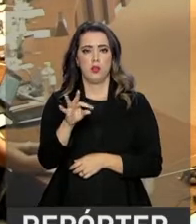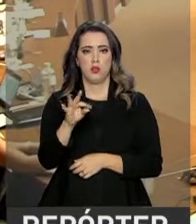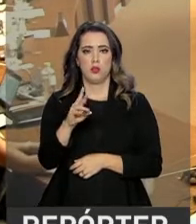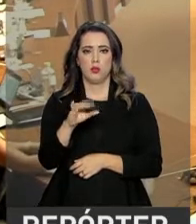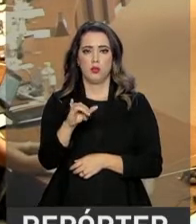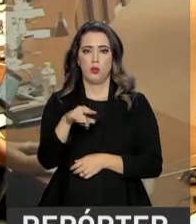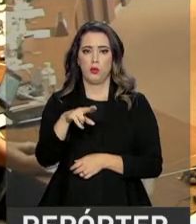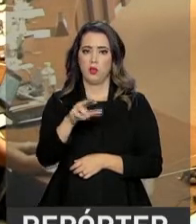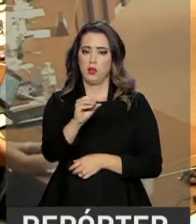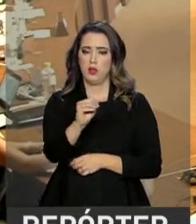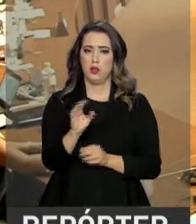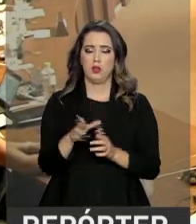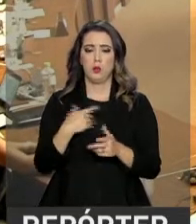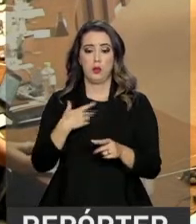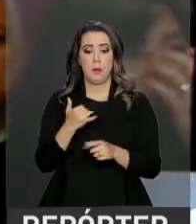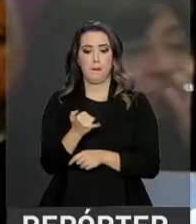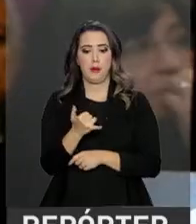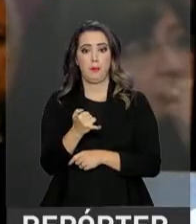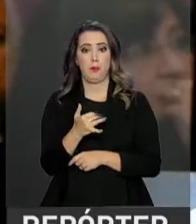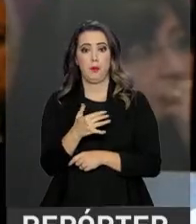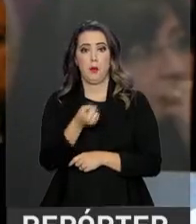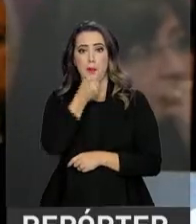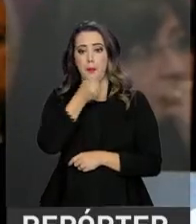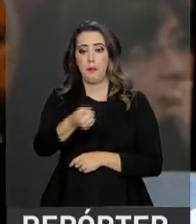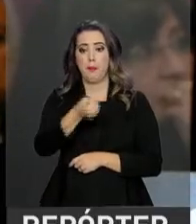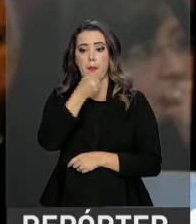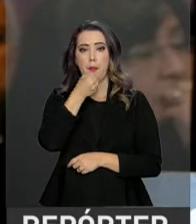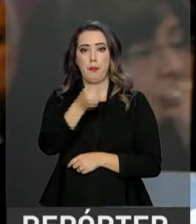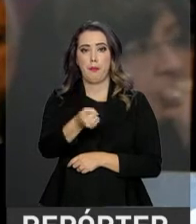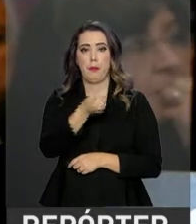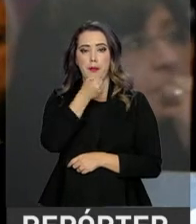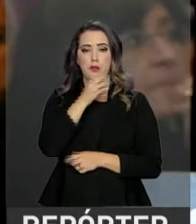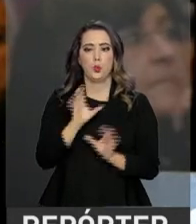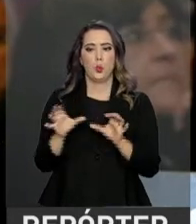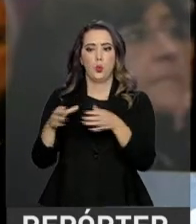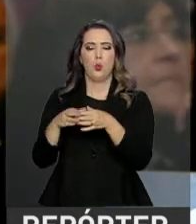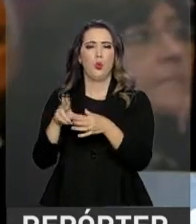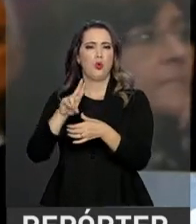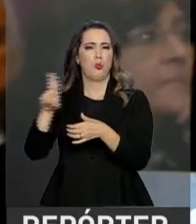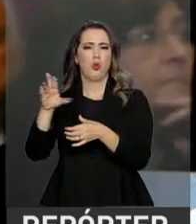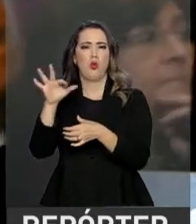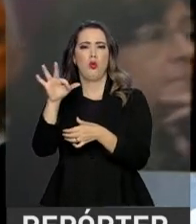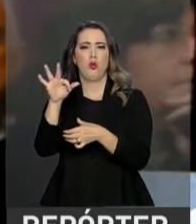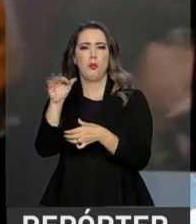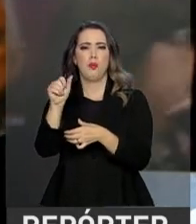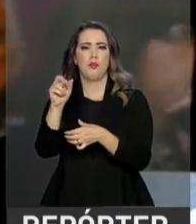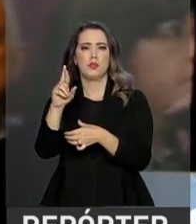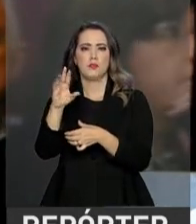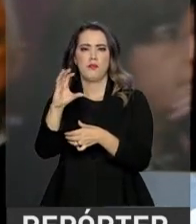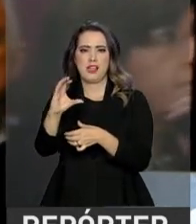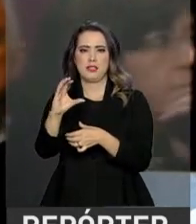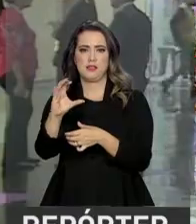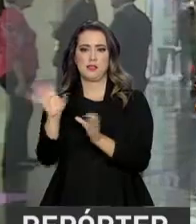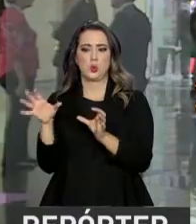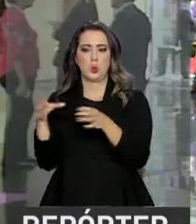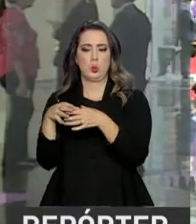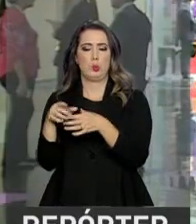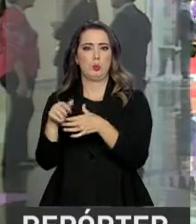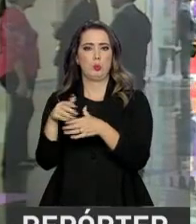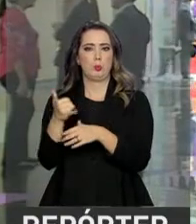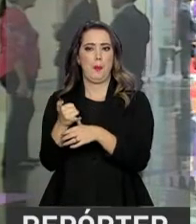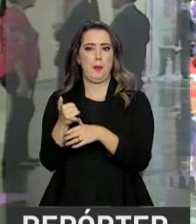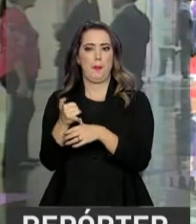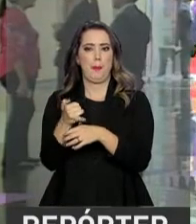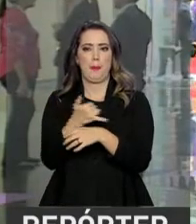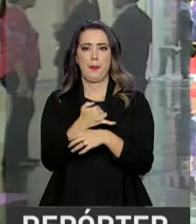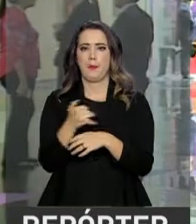por supostos dissidentes das farc forças armadas revolucionárias da colômbia a crise